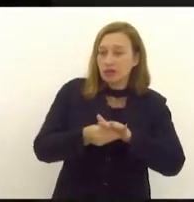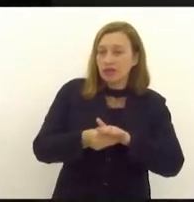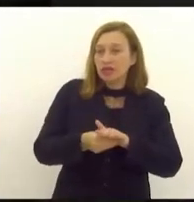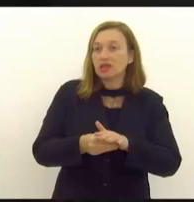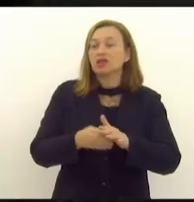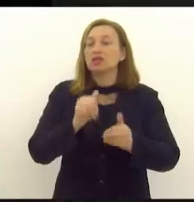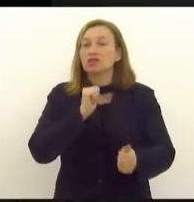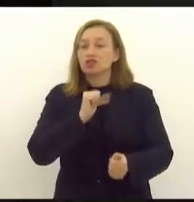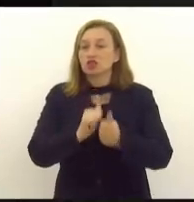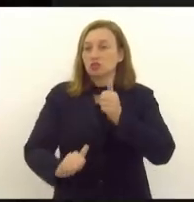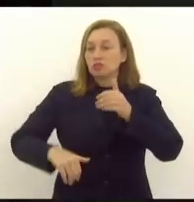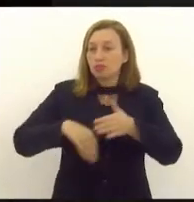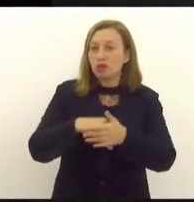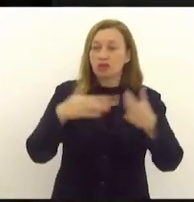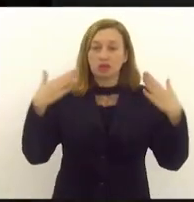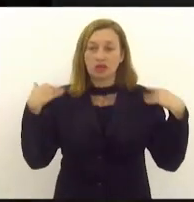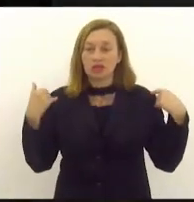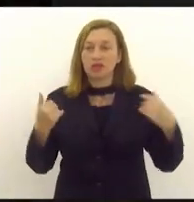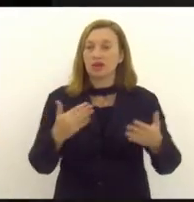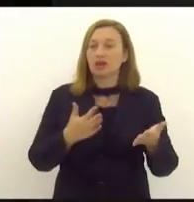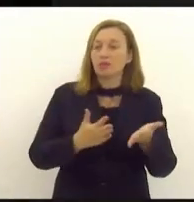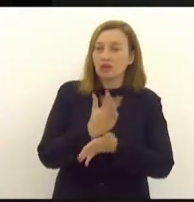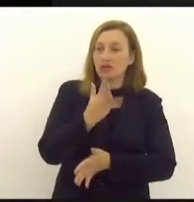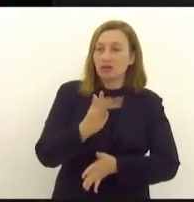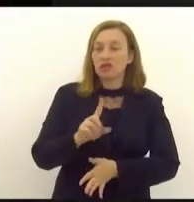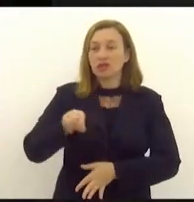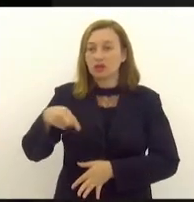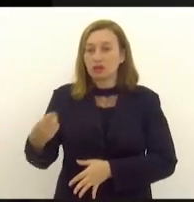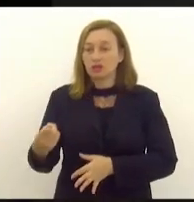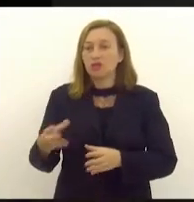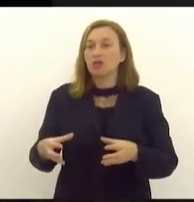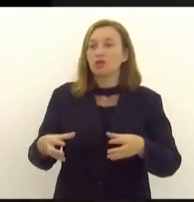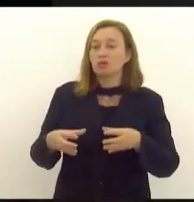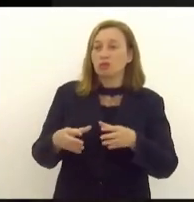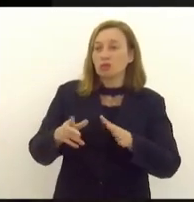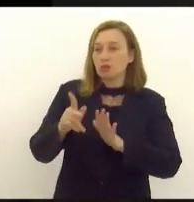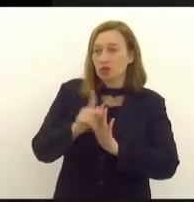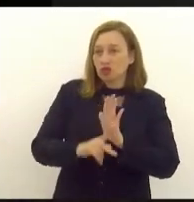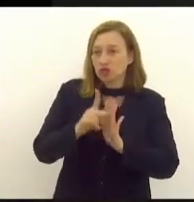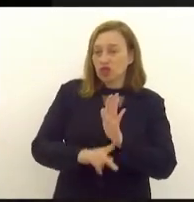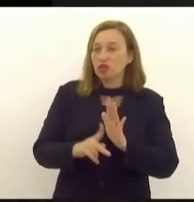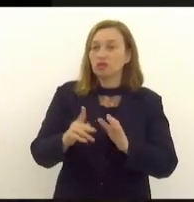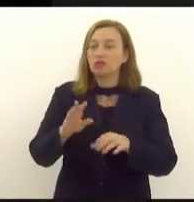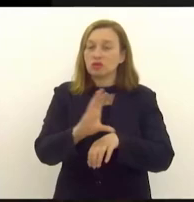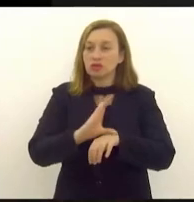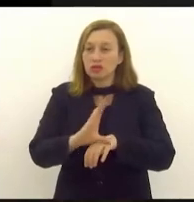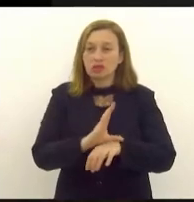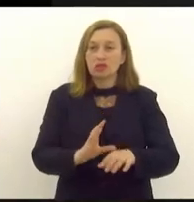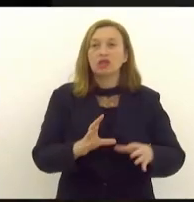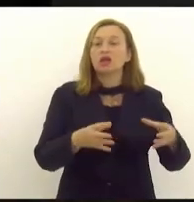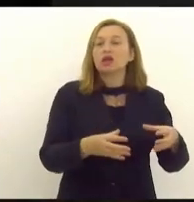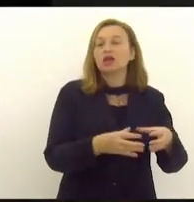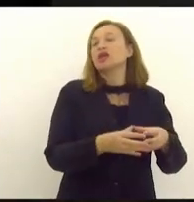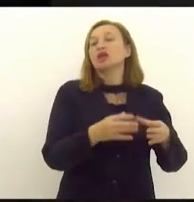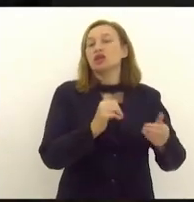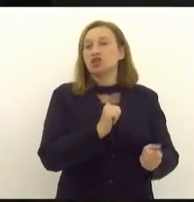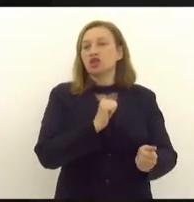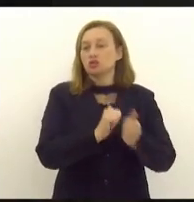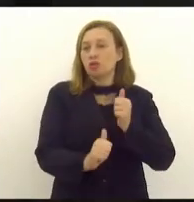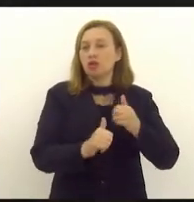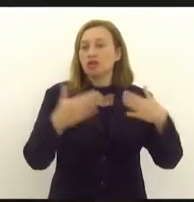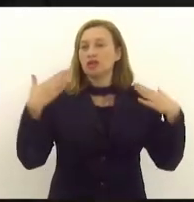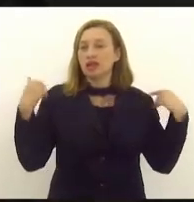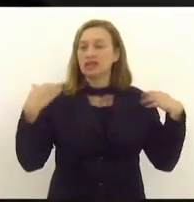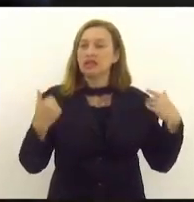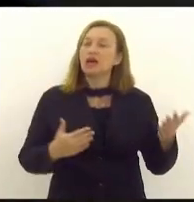lazer favorável e ao projeto pela constitucionalidade de esporte e lazer favorável com emenda de Defesa Civil